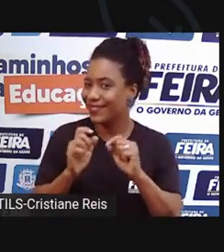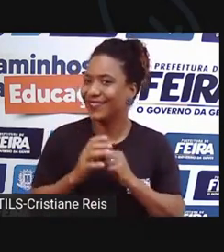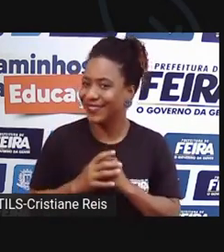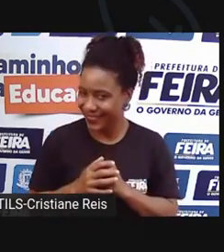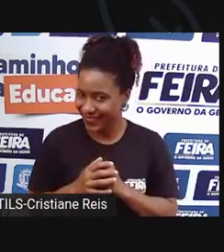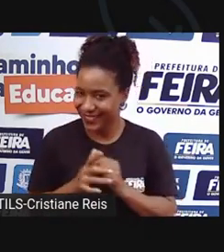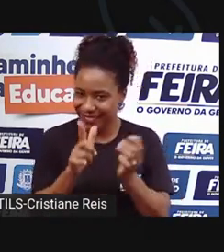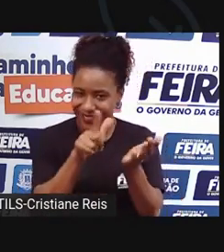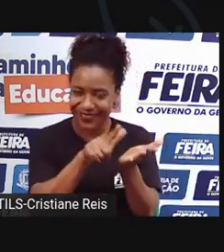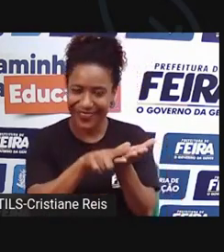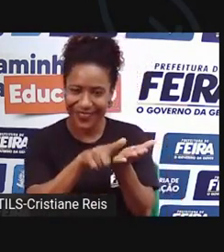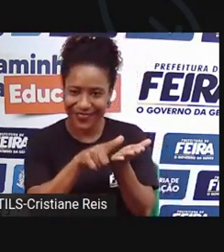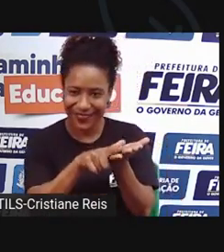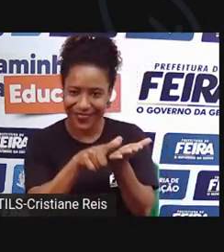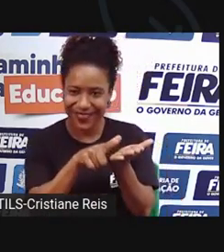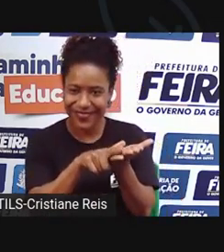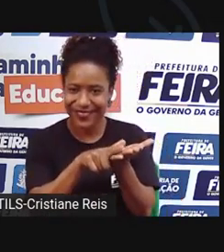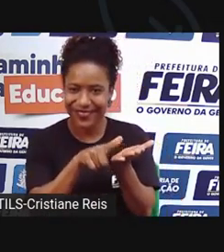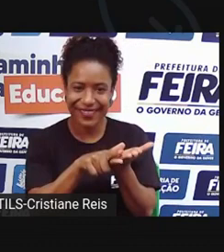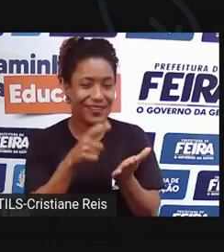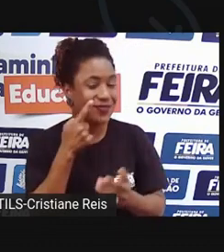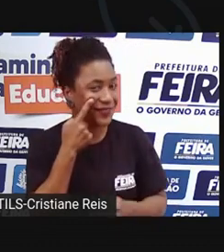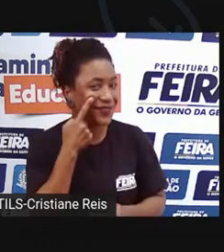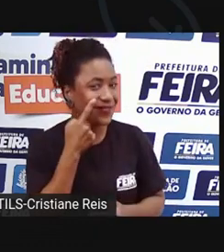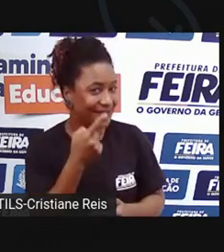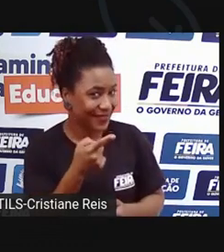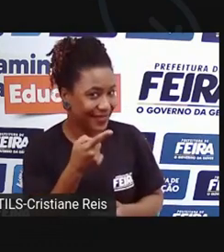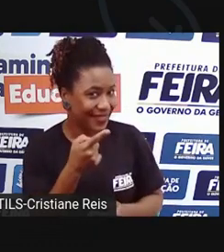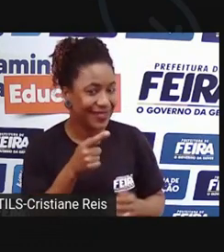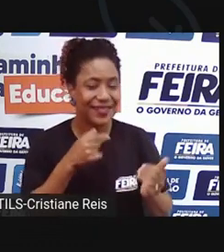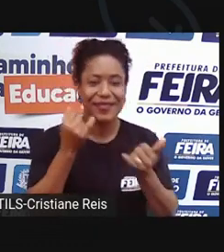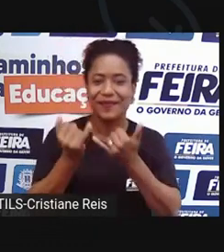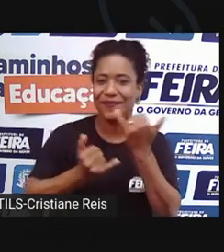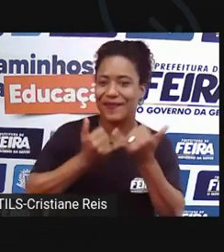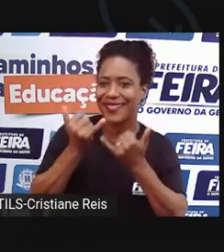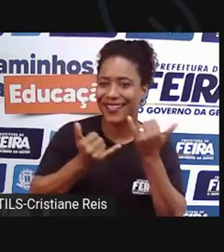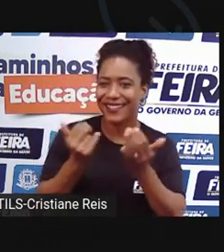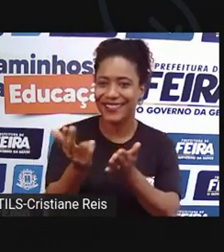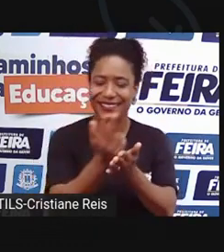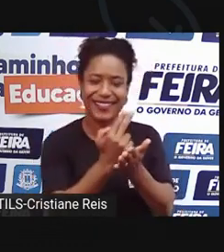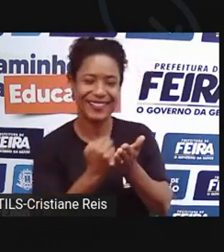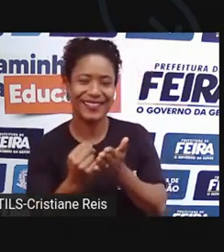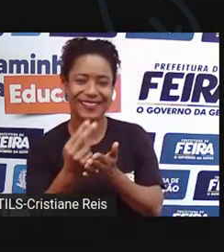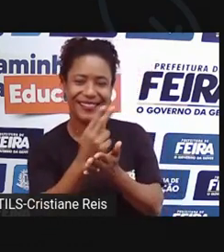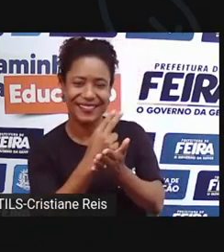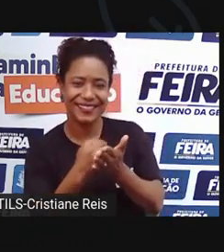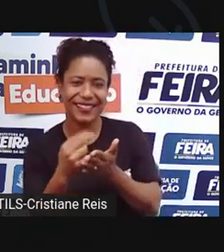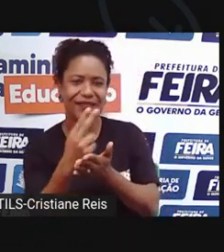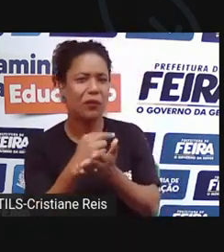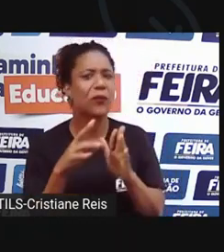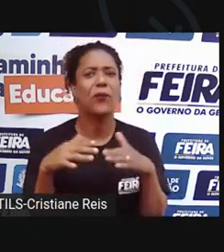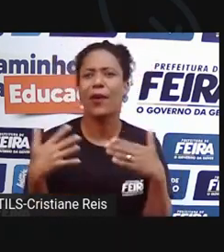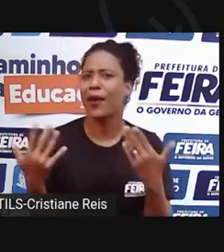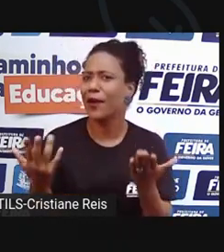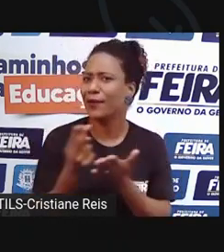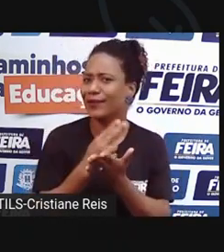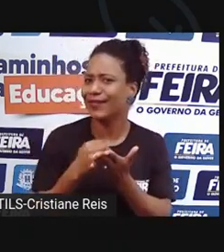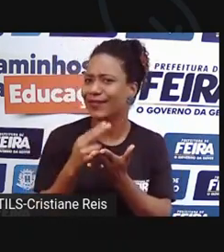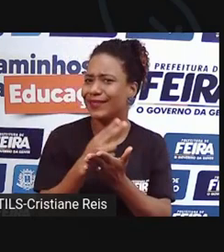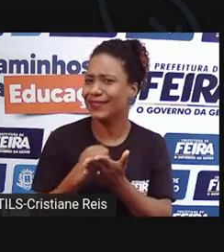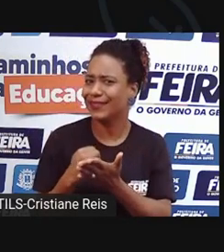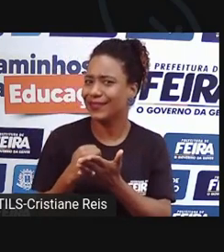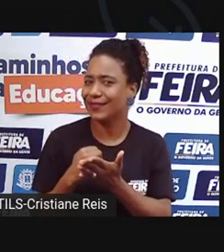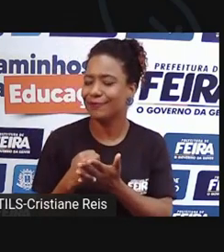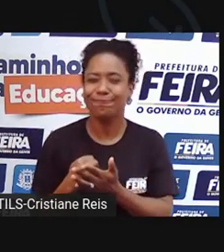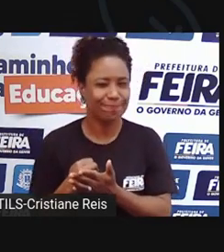uma folha e nessa folha a gente vai brincar de fazer um desenho. Que desenho? Que tal se a